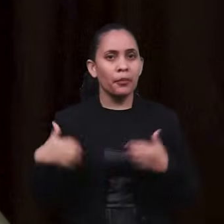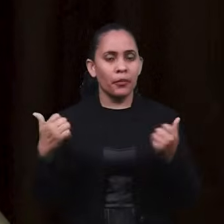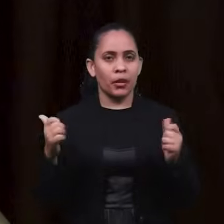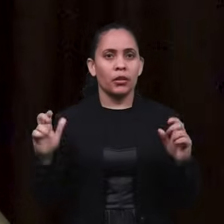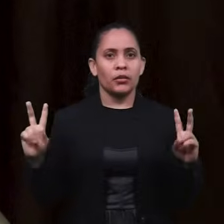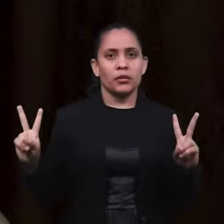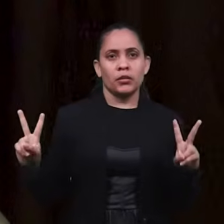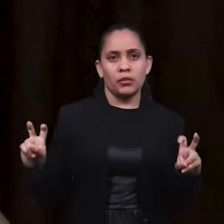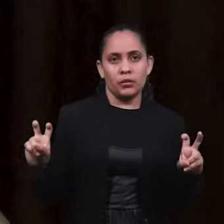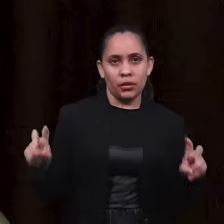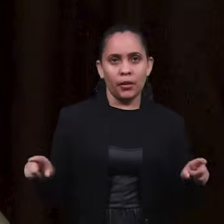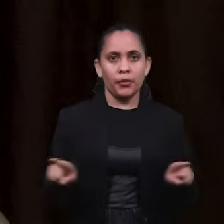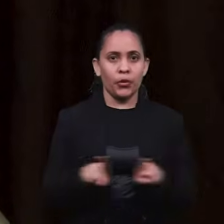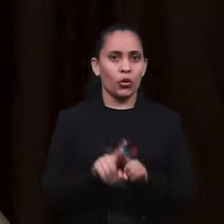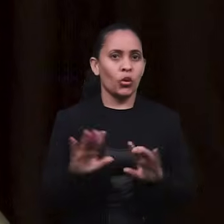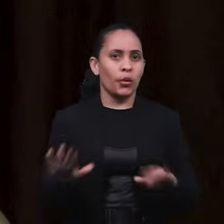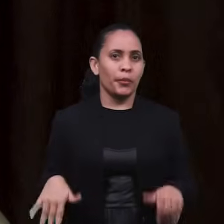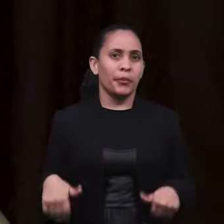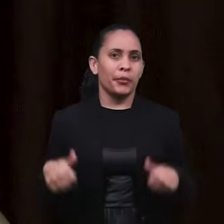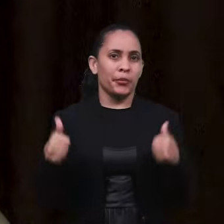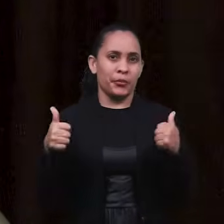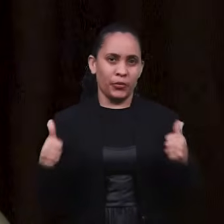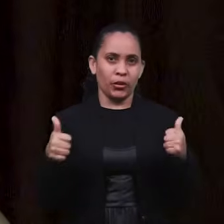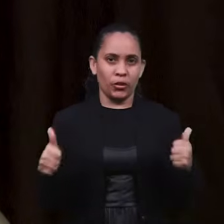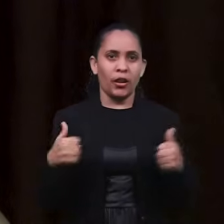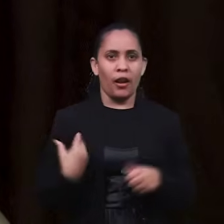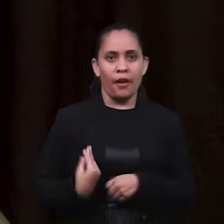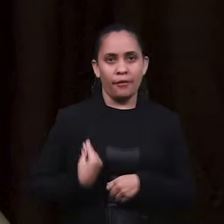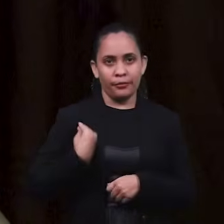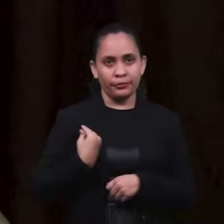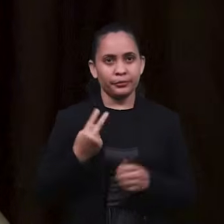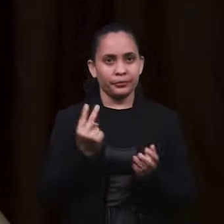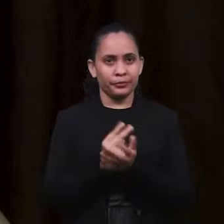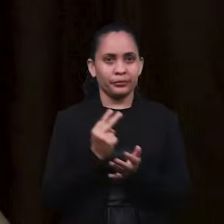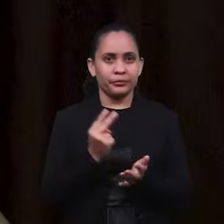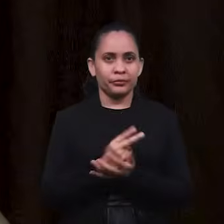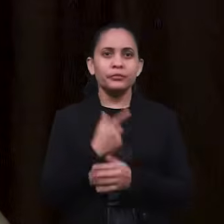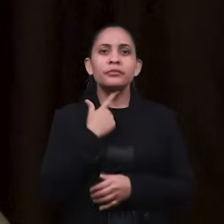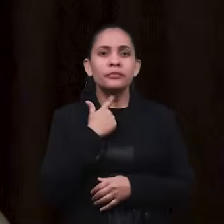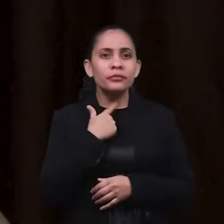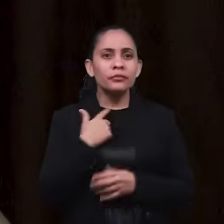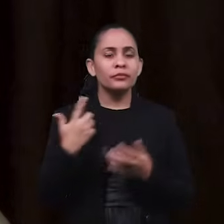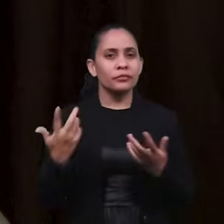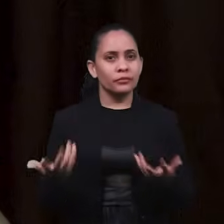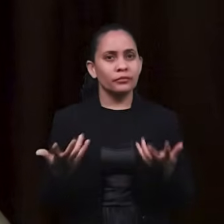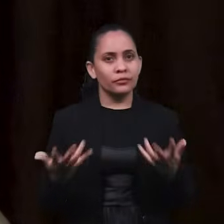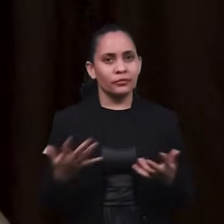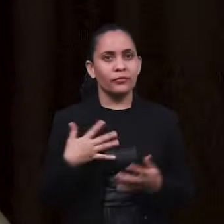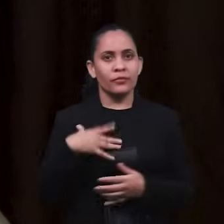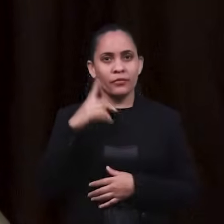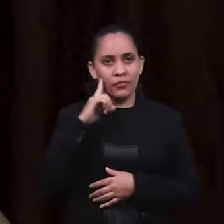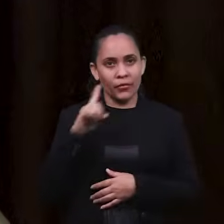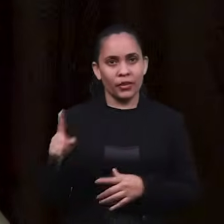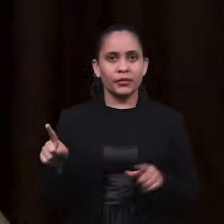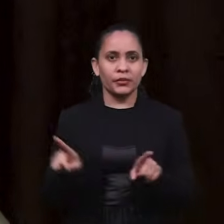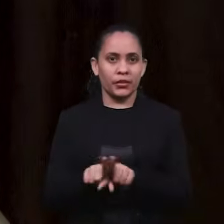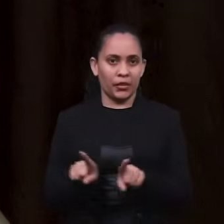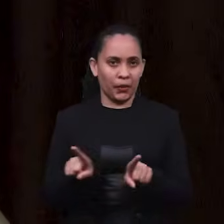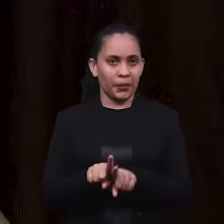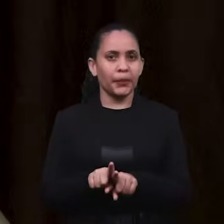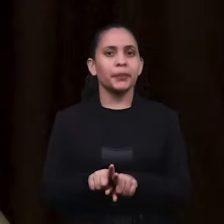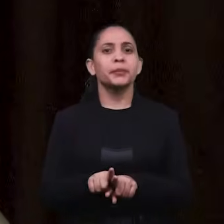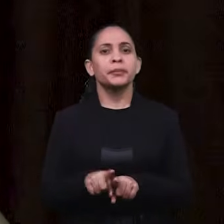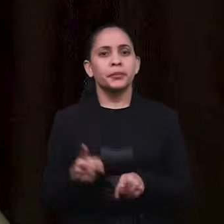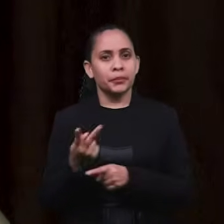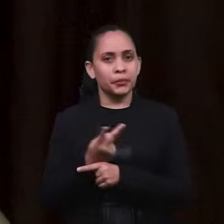sobre o tema e, né, melhorar a qualidade de vida, né? Que é algo que a gente sempre busca, né? Além de buscar a Deus, a gente também tem que